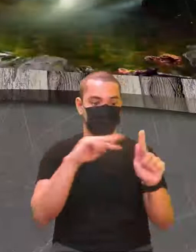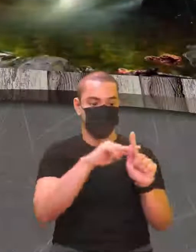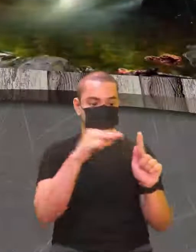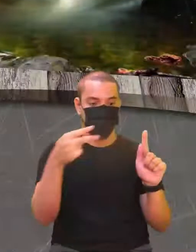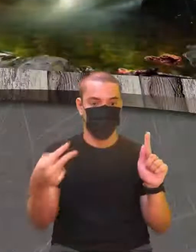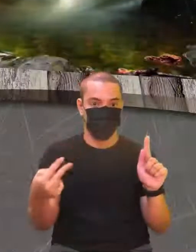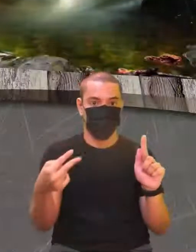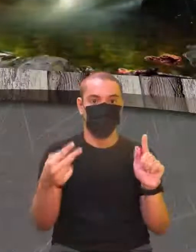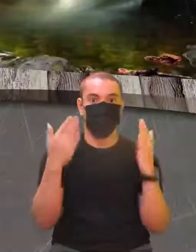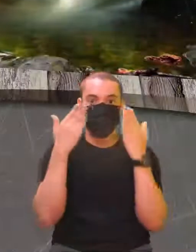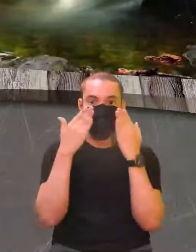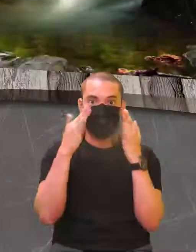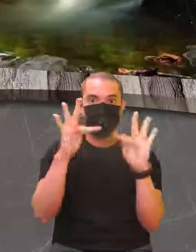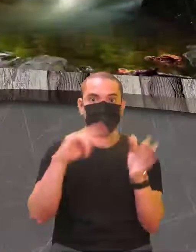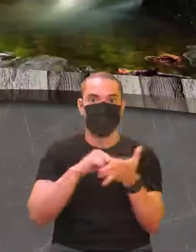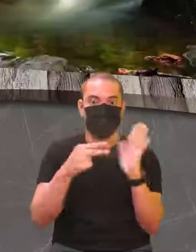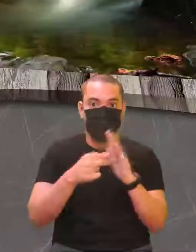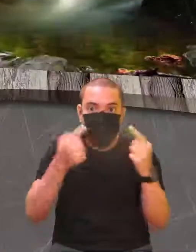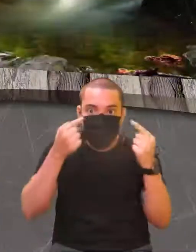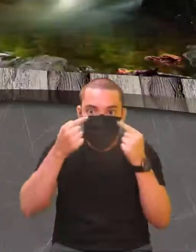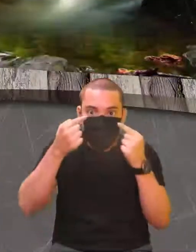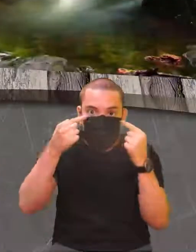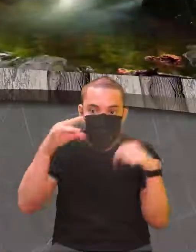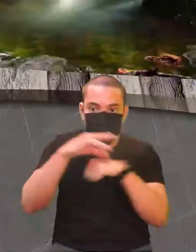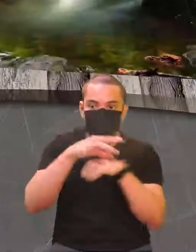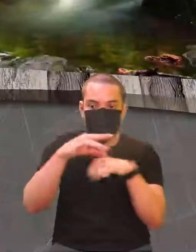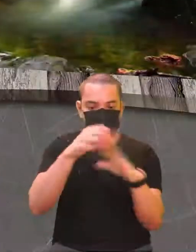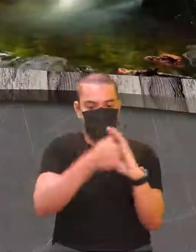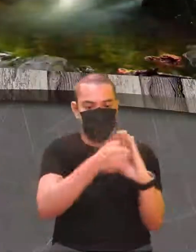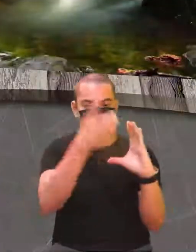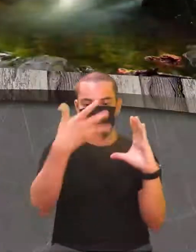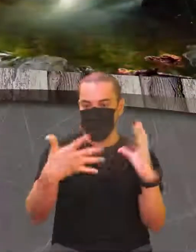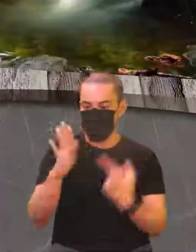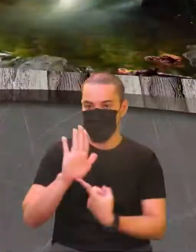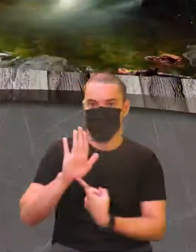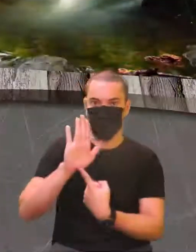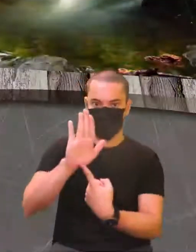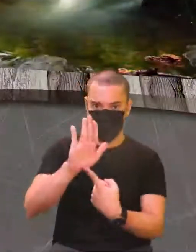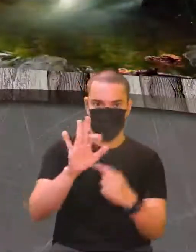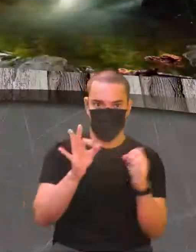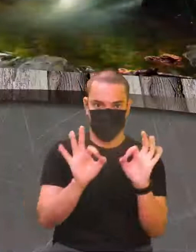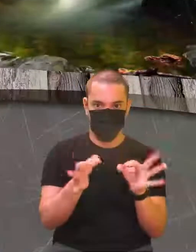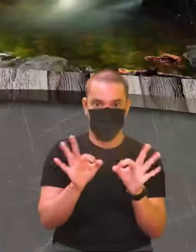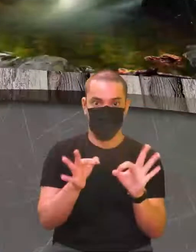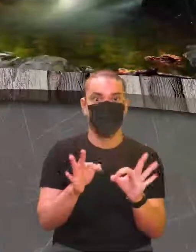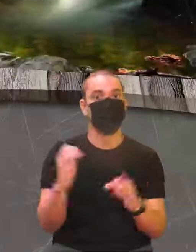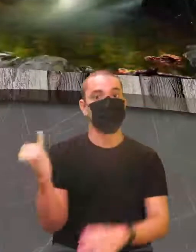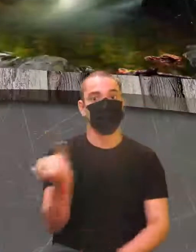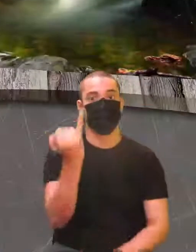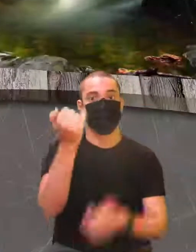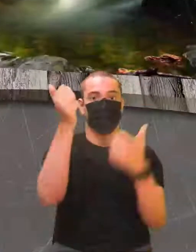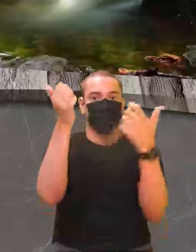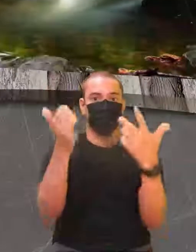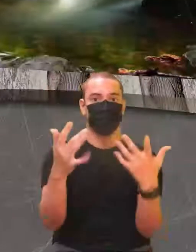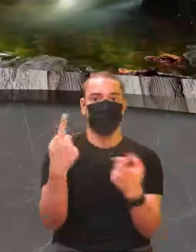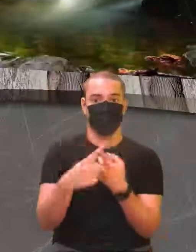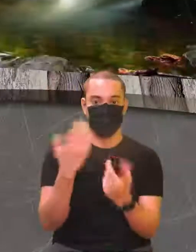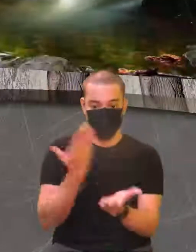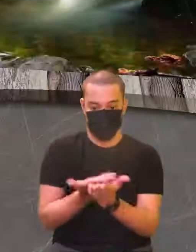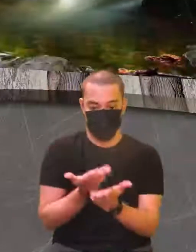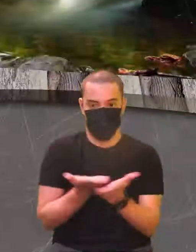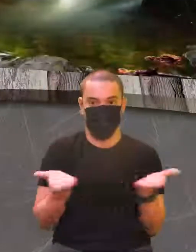O fenótipo é o olho preto expressado, é a característica revelada, ok? É importante falar isso porque nessa